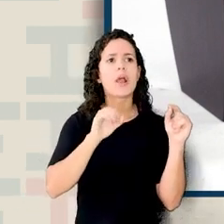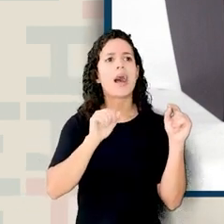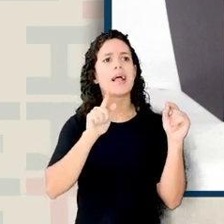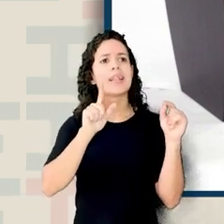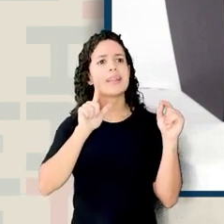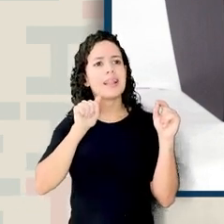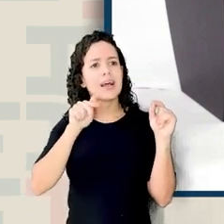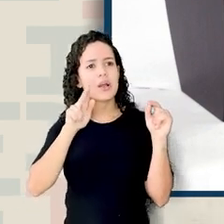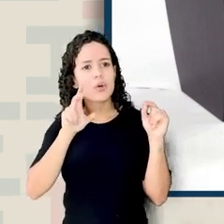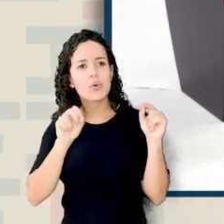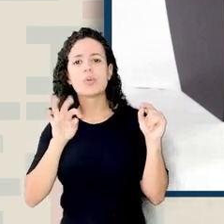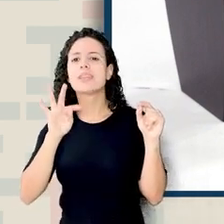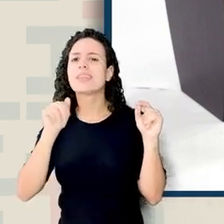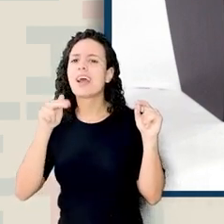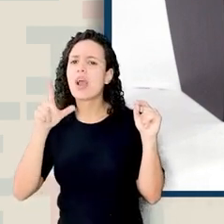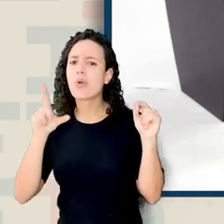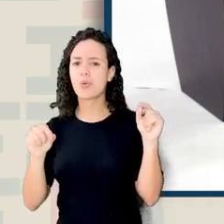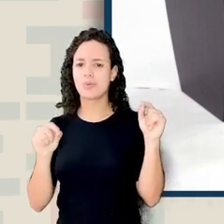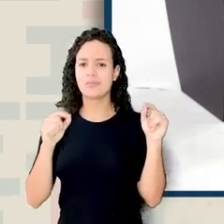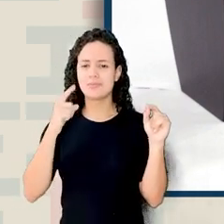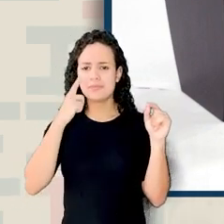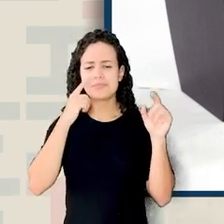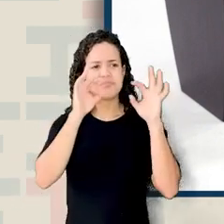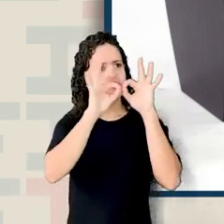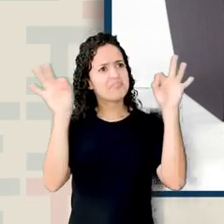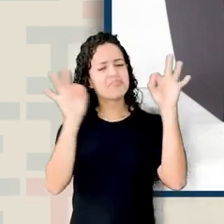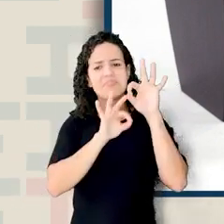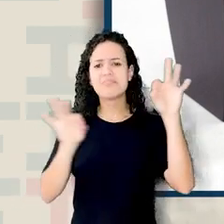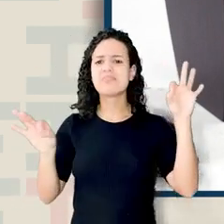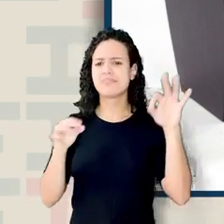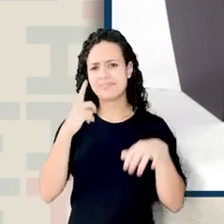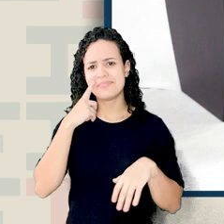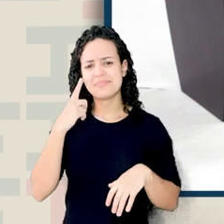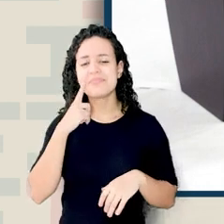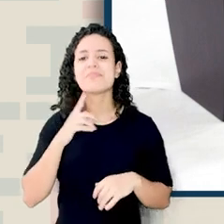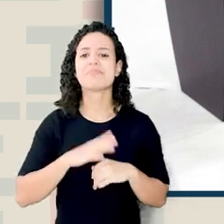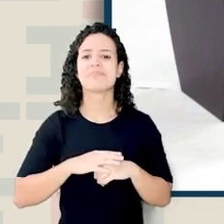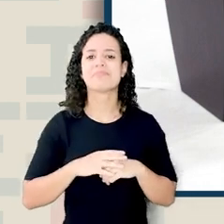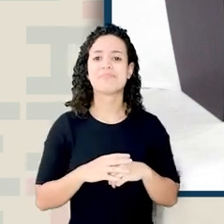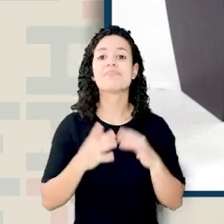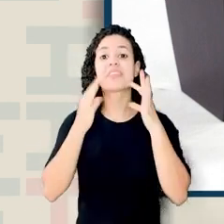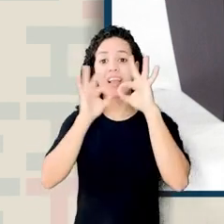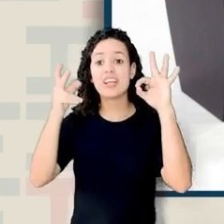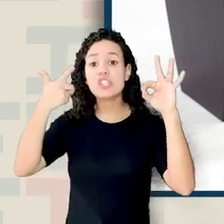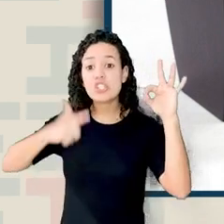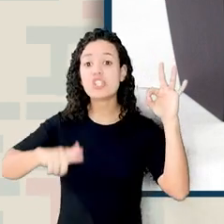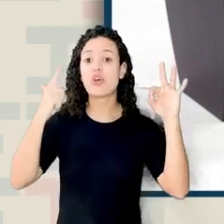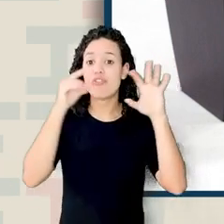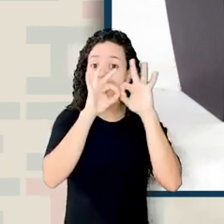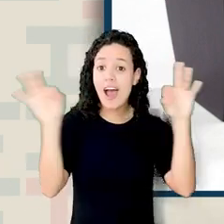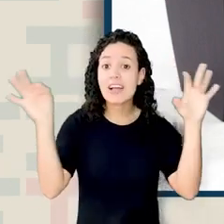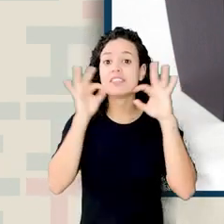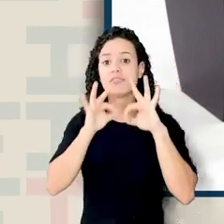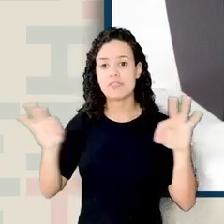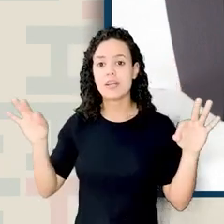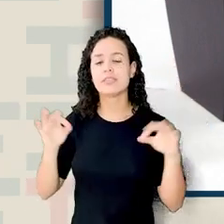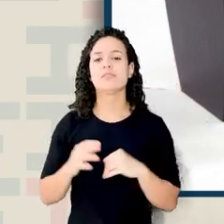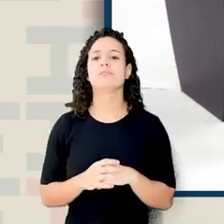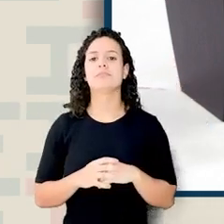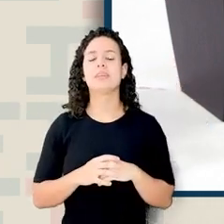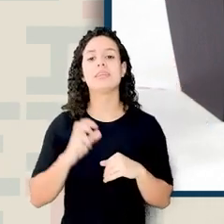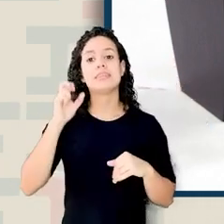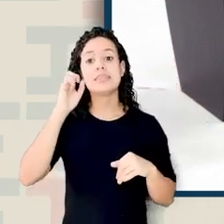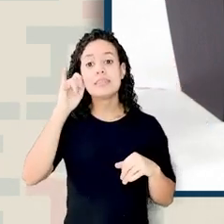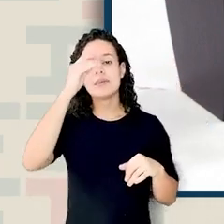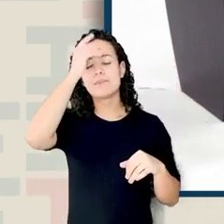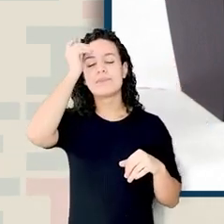vi calango-tango no calango da lacraia. Eu nunca vi calango-tango no calango da lacraia. Se eu